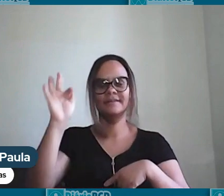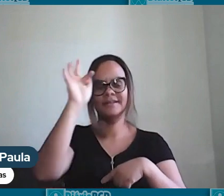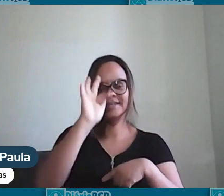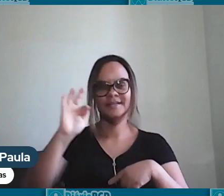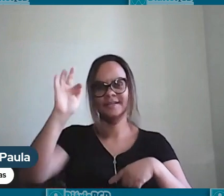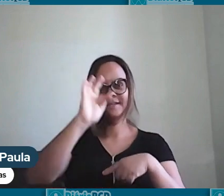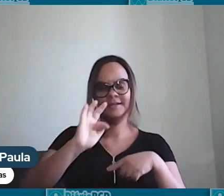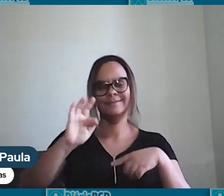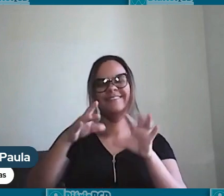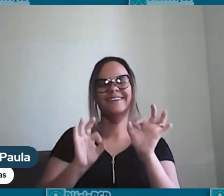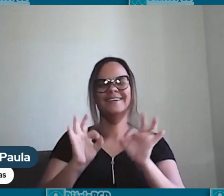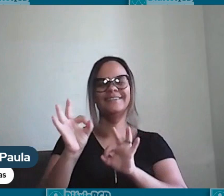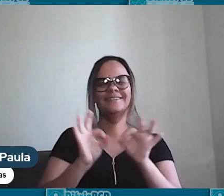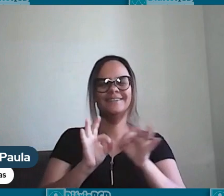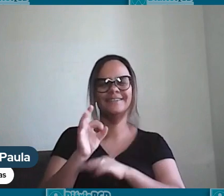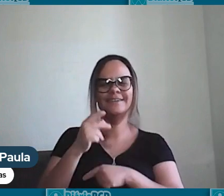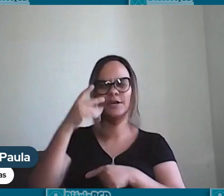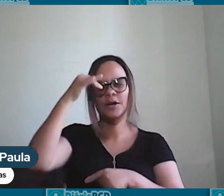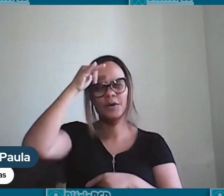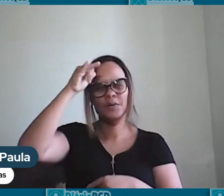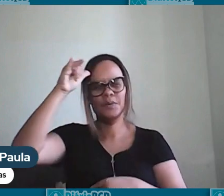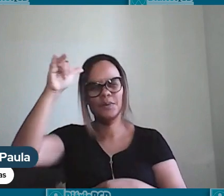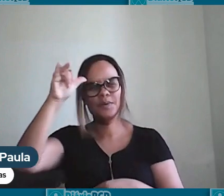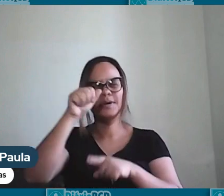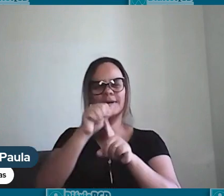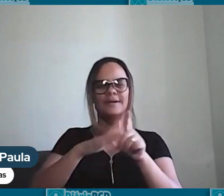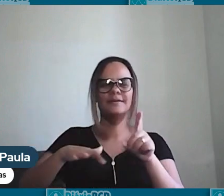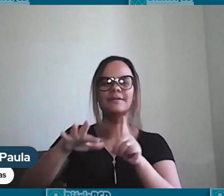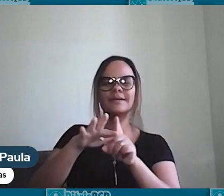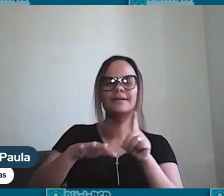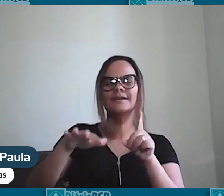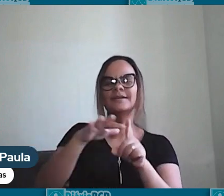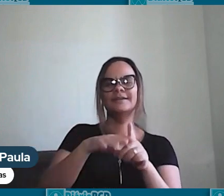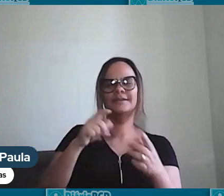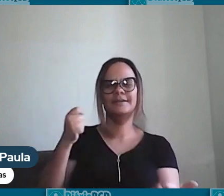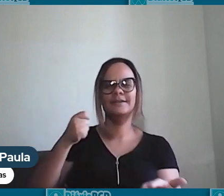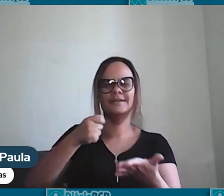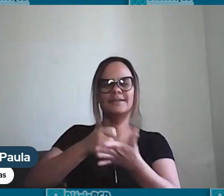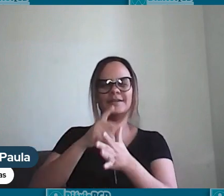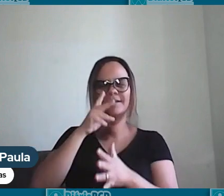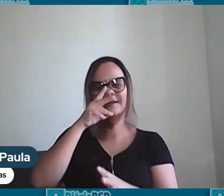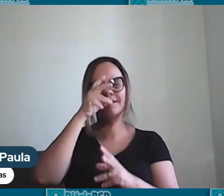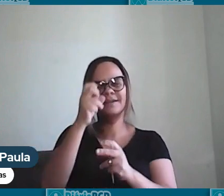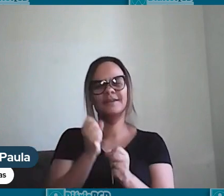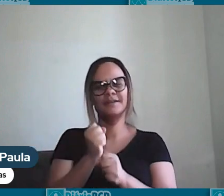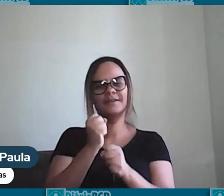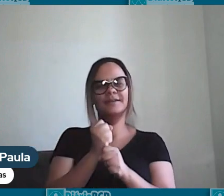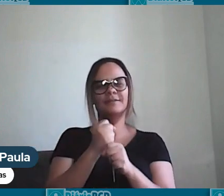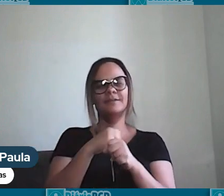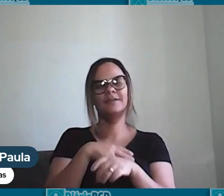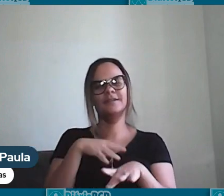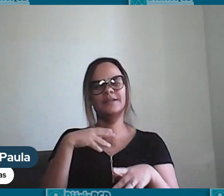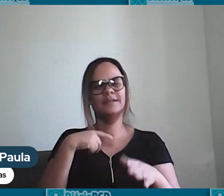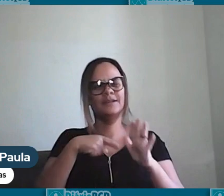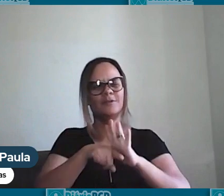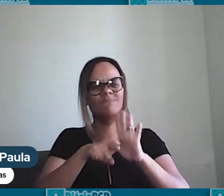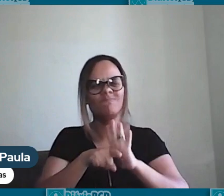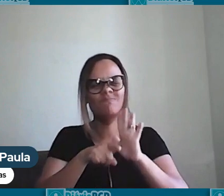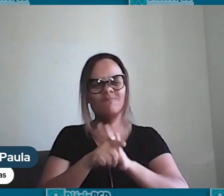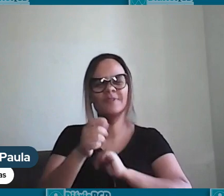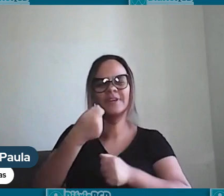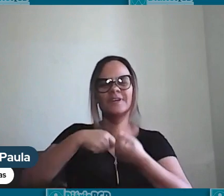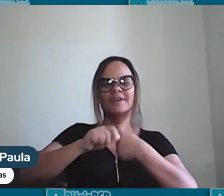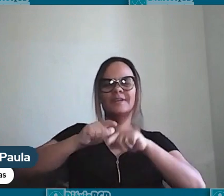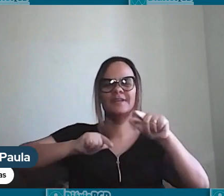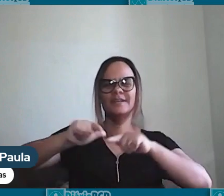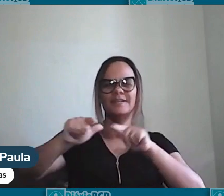Medicina Preventiva e Social, tem uma atuação muito forte na auditoria fiscal do trabalho, em relação